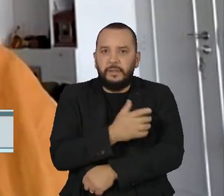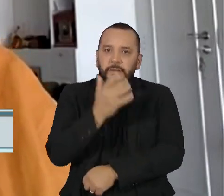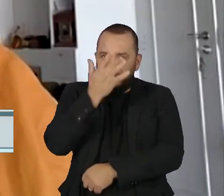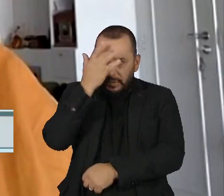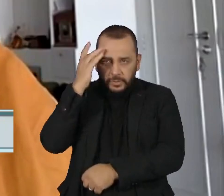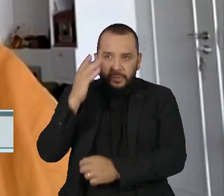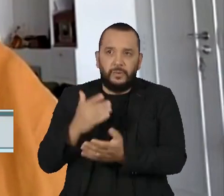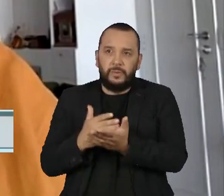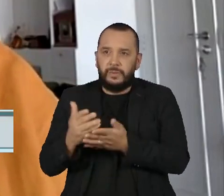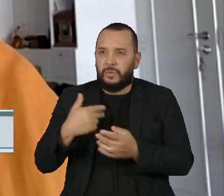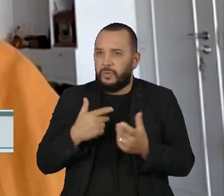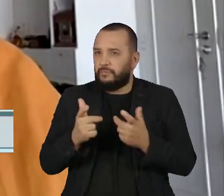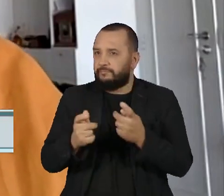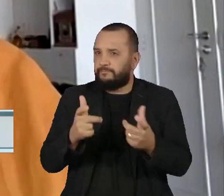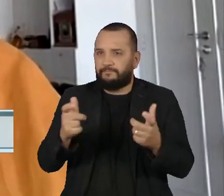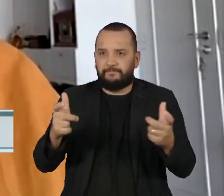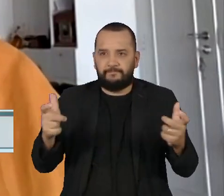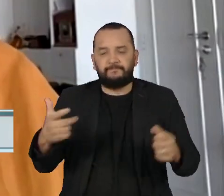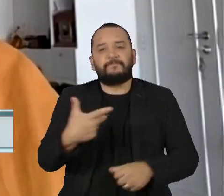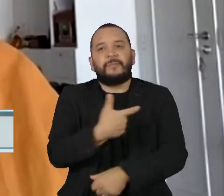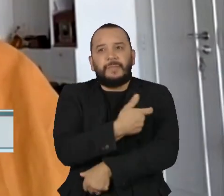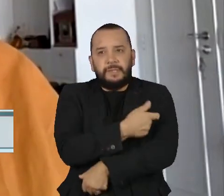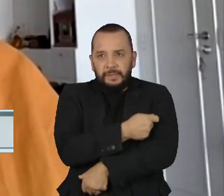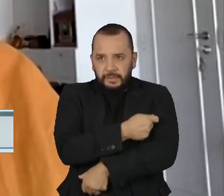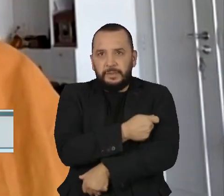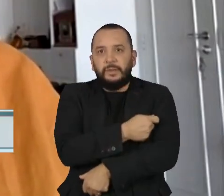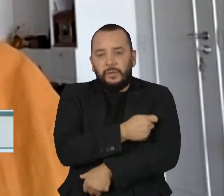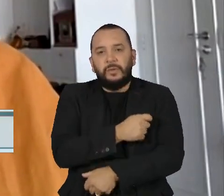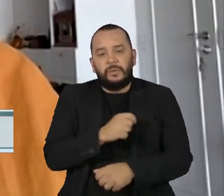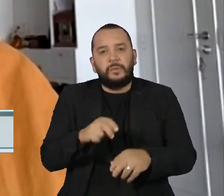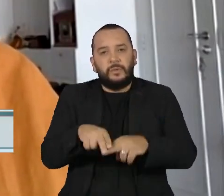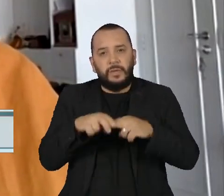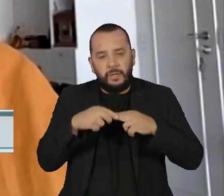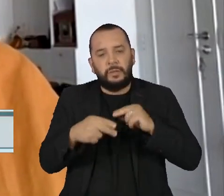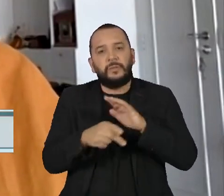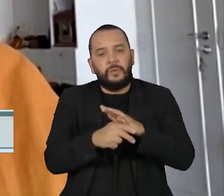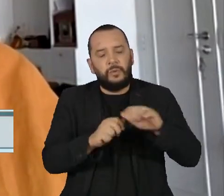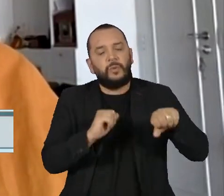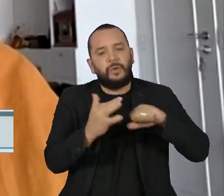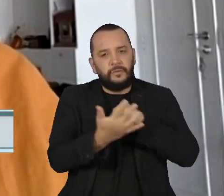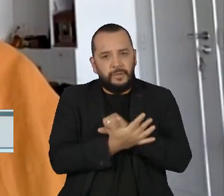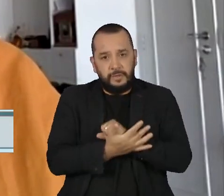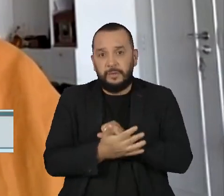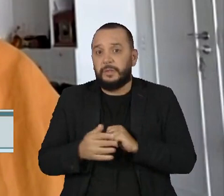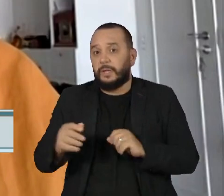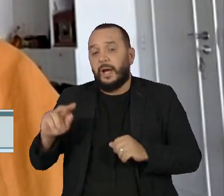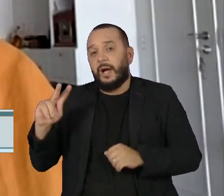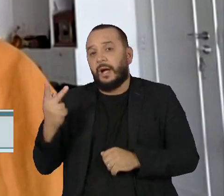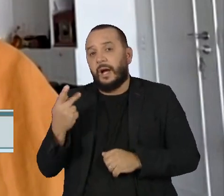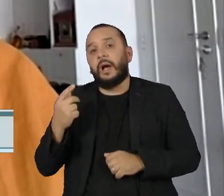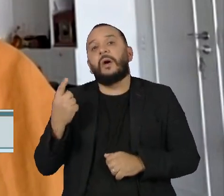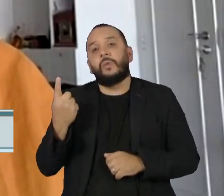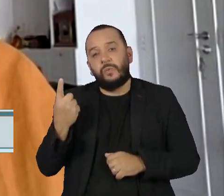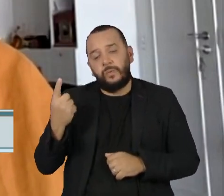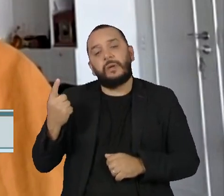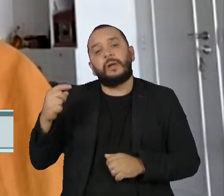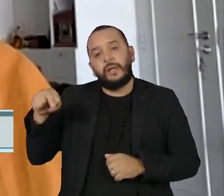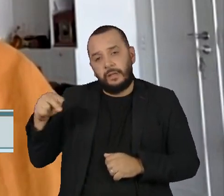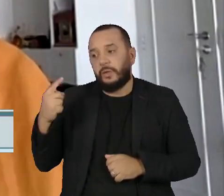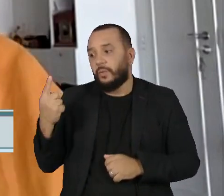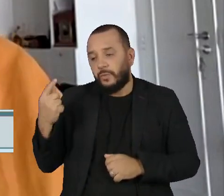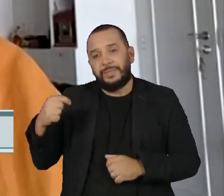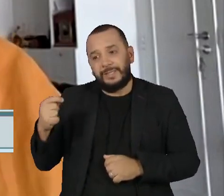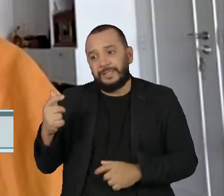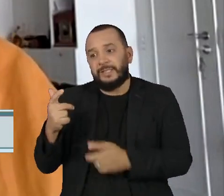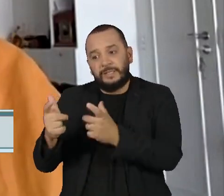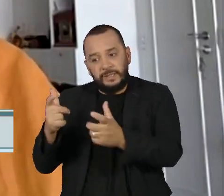cobertas vacinalmente para o Covid e menos para o H1N1 e o sincicial respiratório. A gente ainda não tem uma vacina boa.